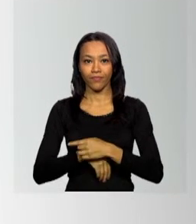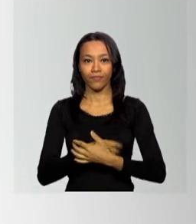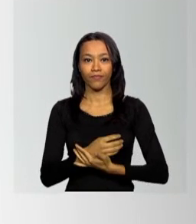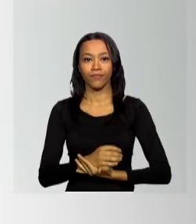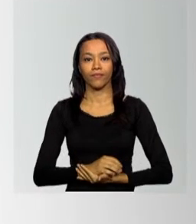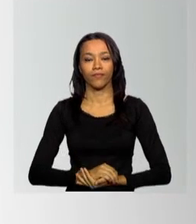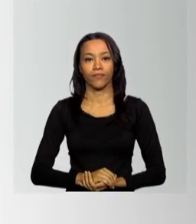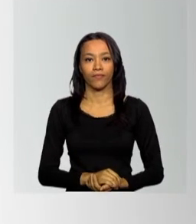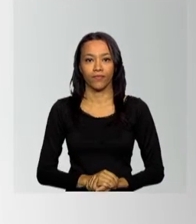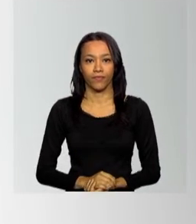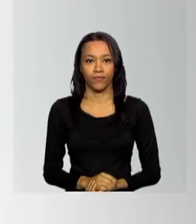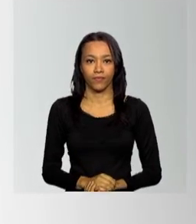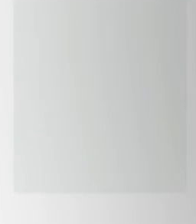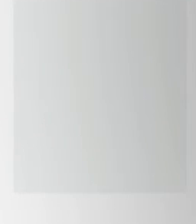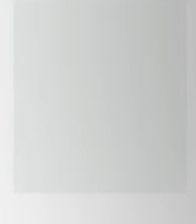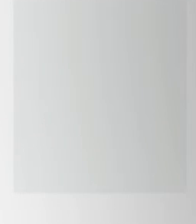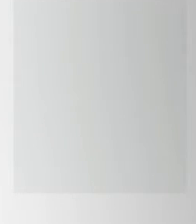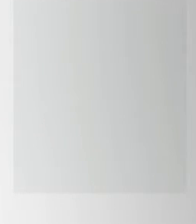www.sbpcnet.org.br